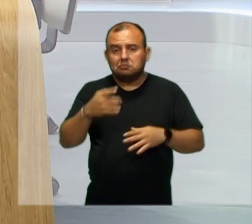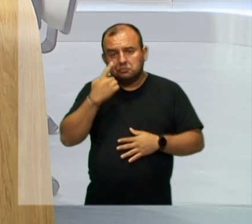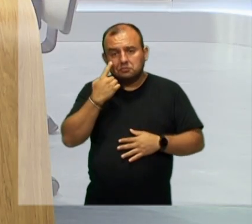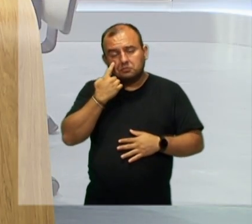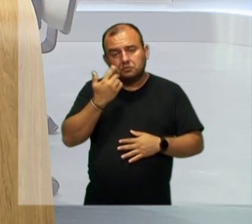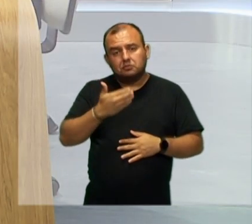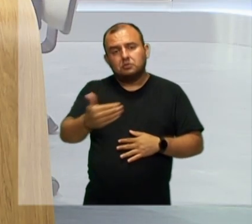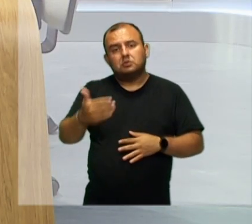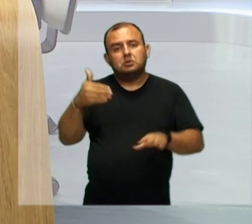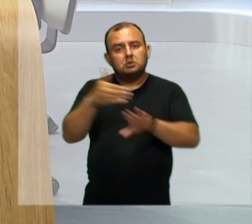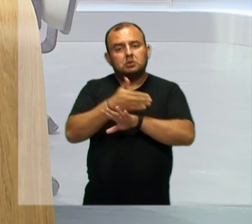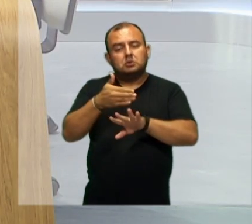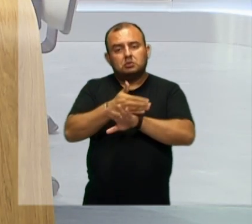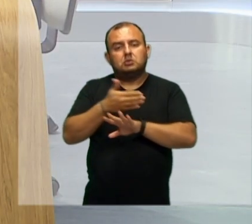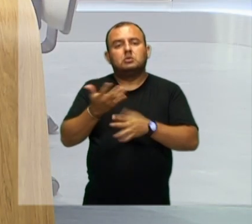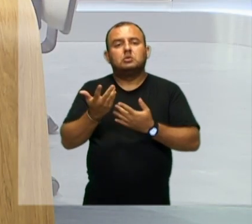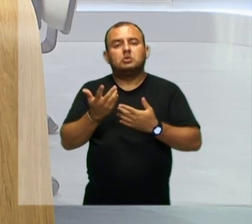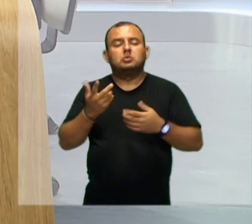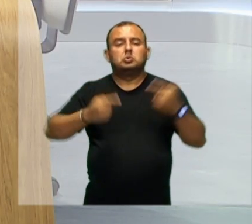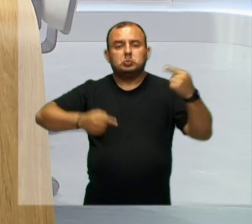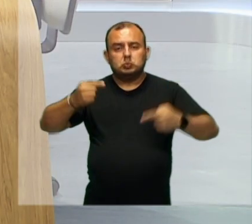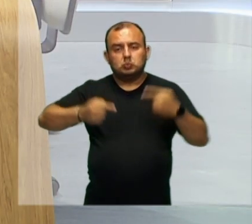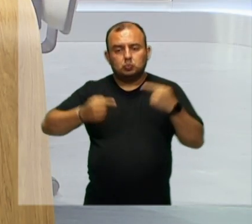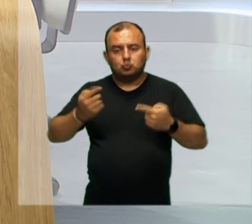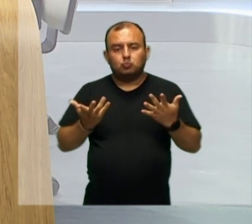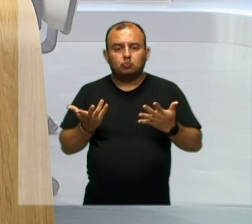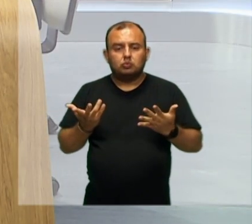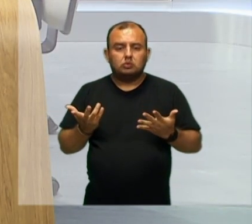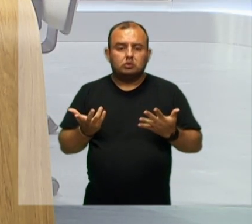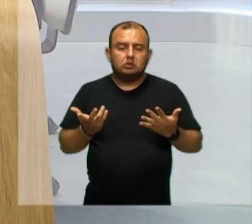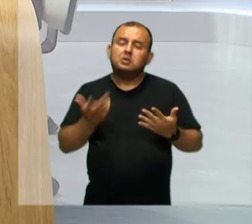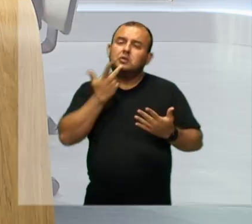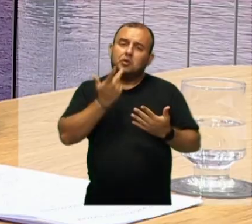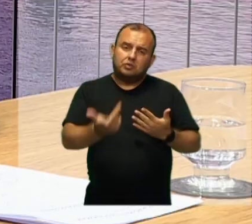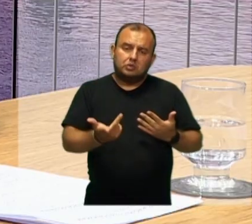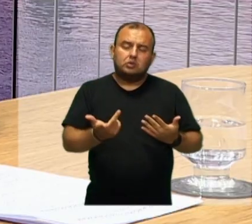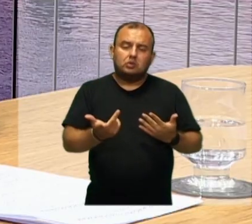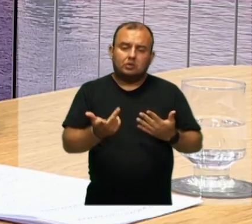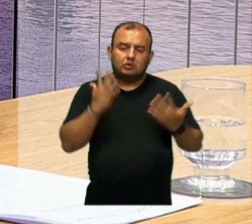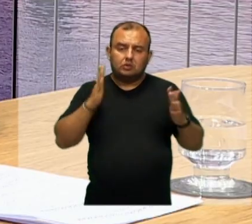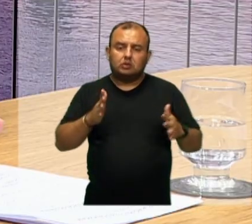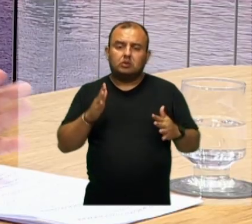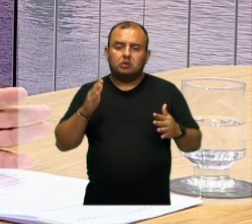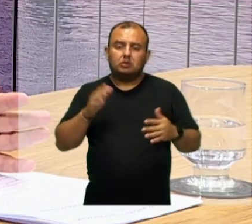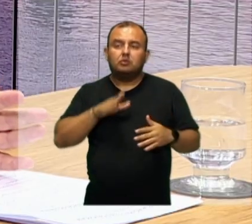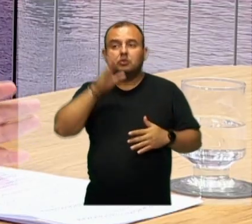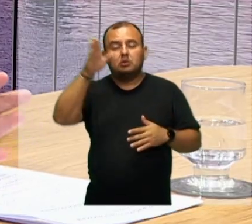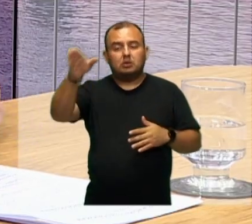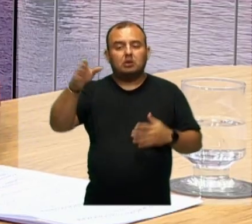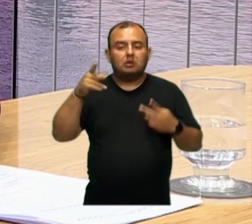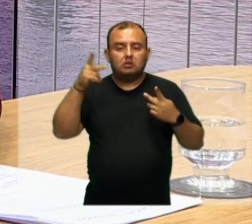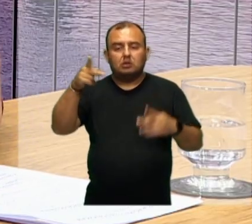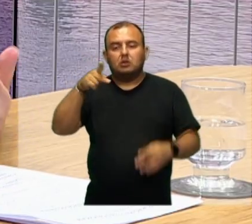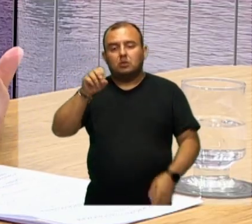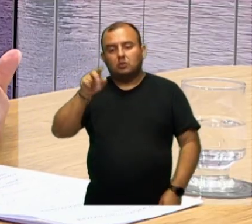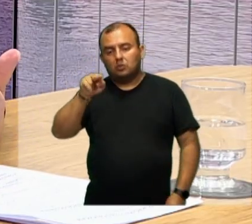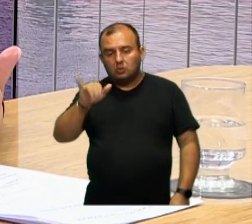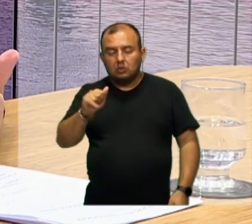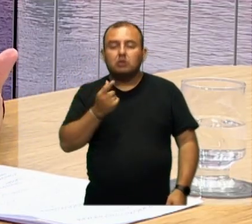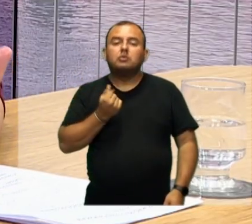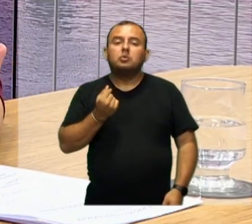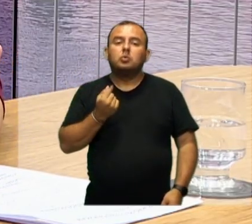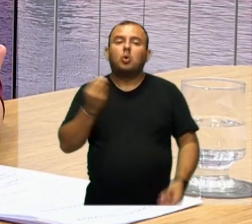você participar de uma competição, por exemplo, você falou que foi até a Polônia. Esse